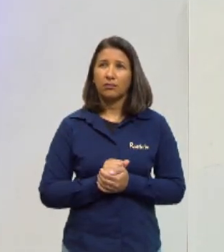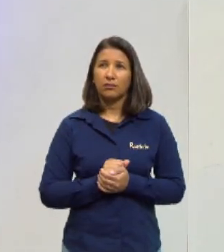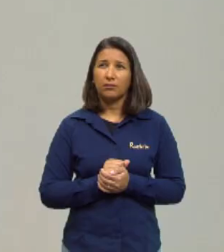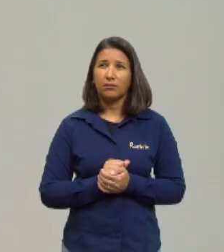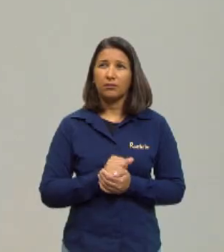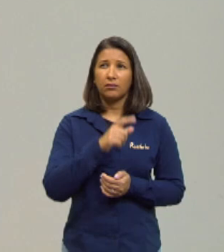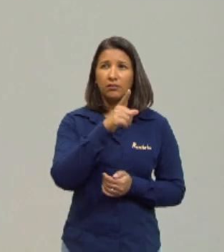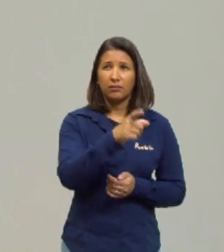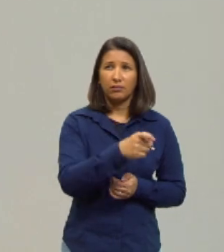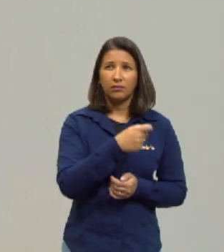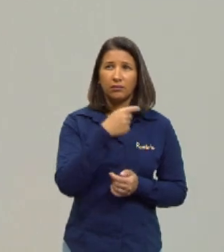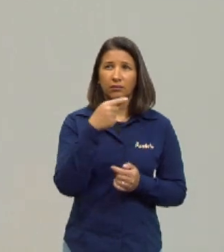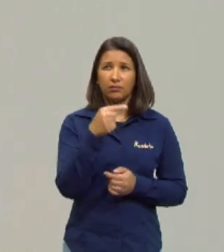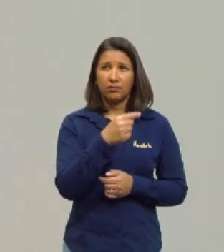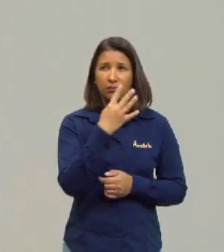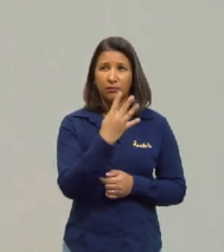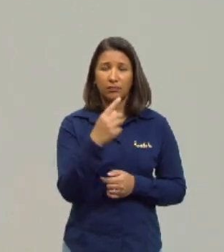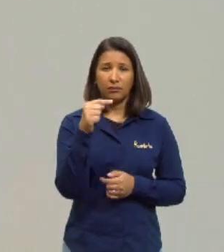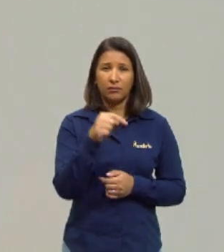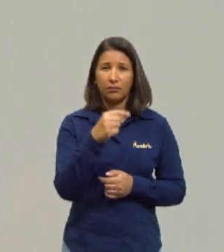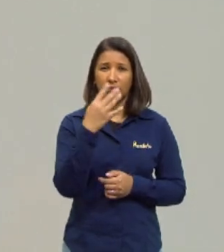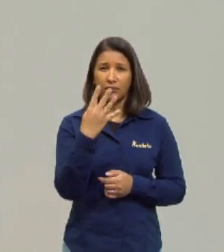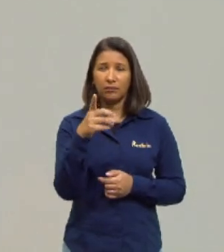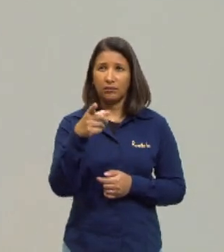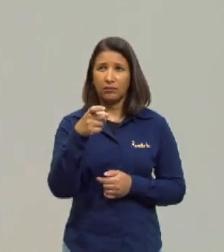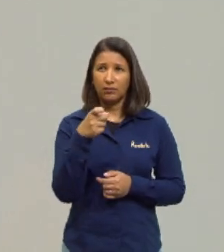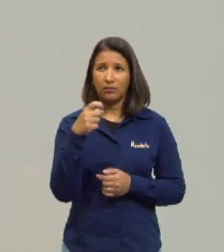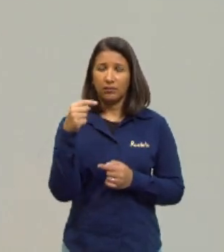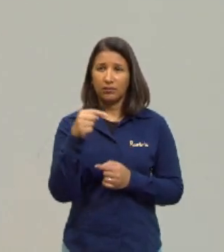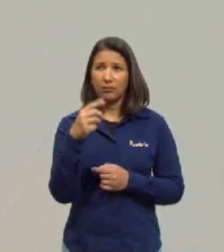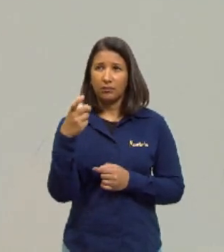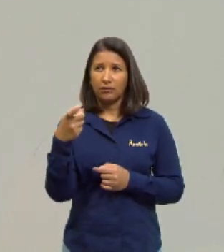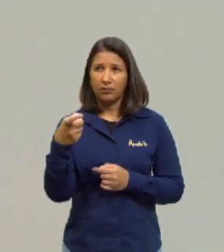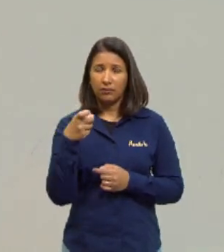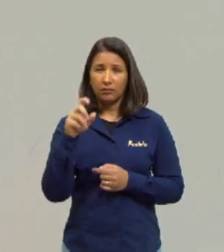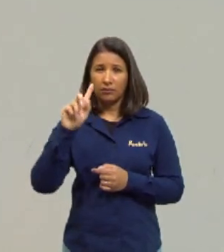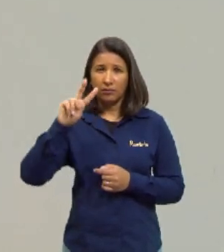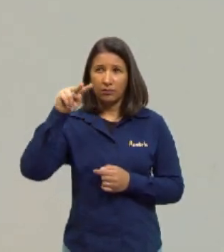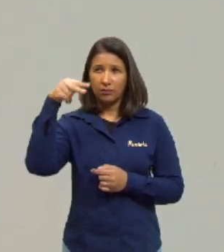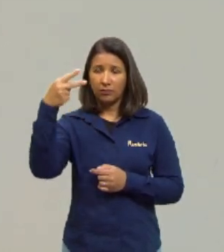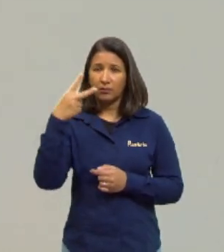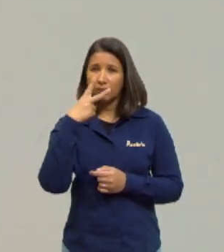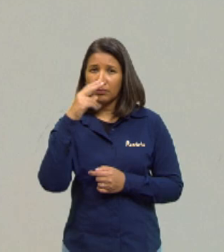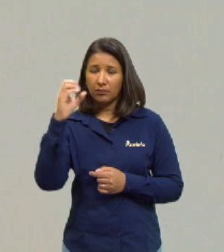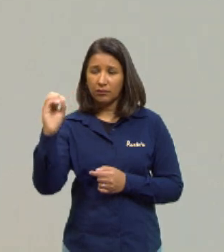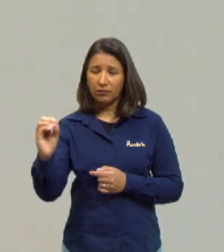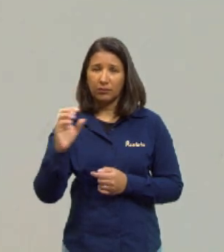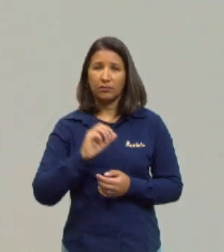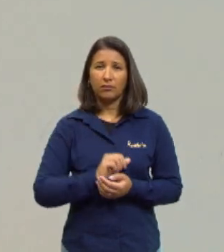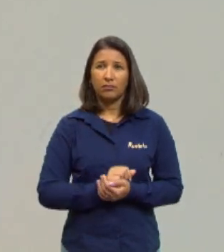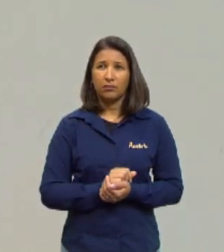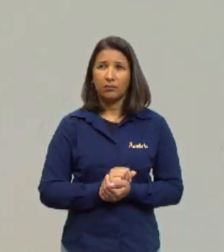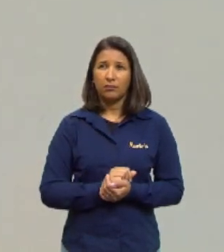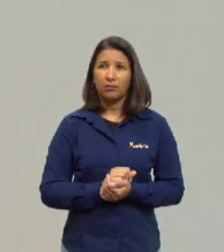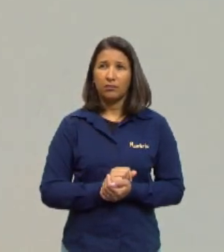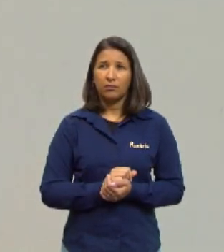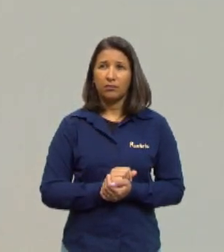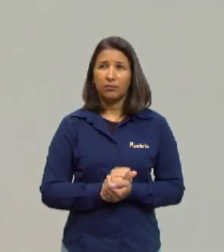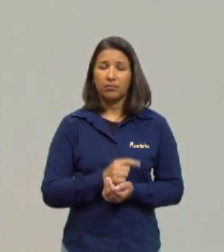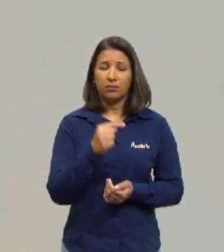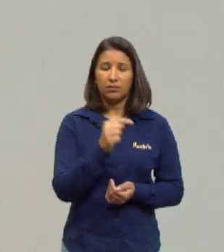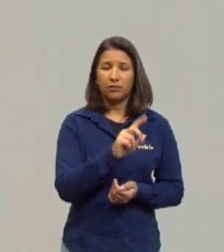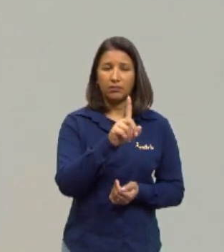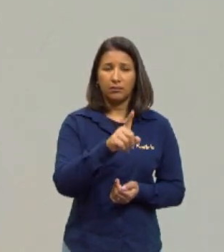X menos 4, menos 4x, menos x ao quadrado igual a zero. Menos x